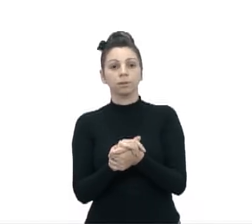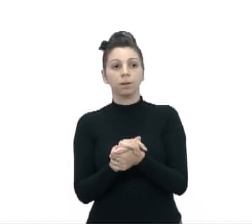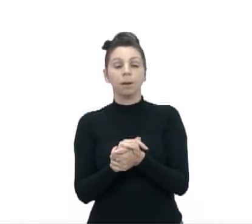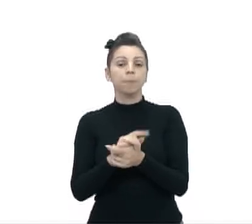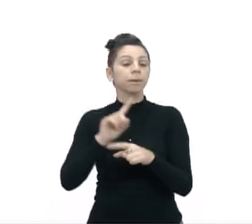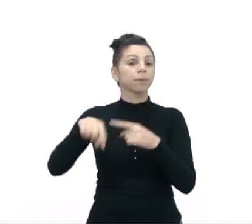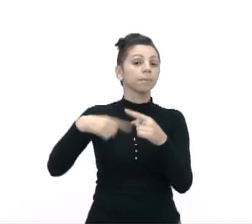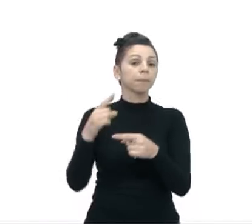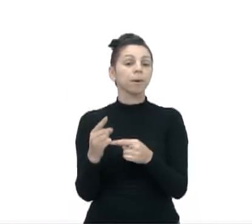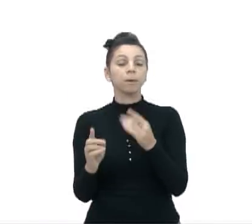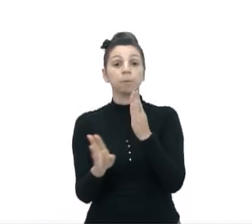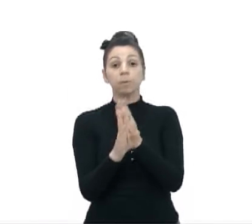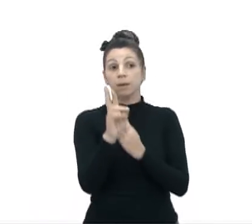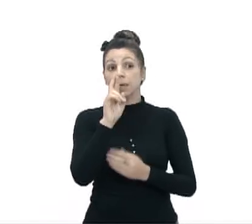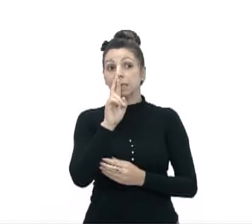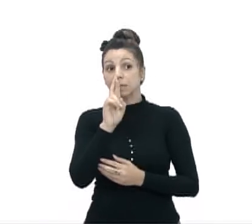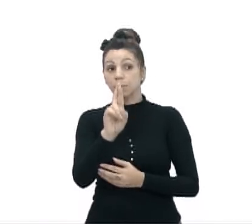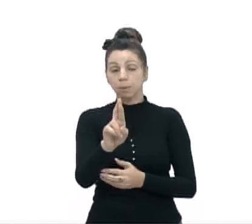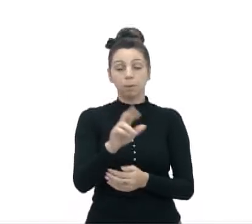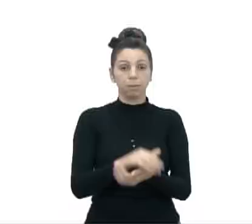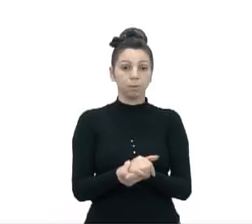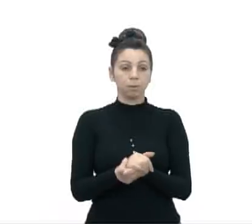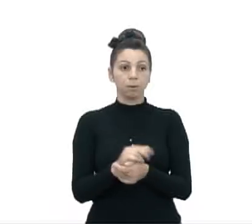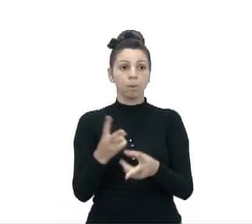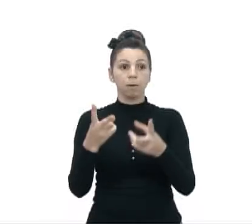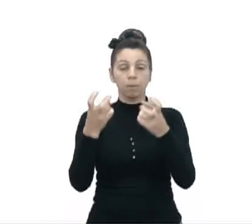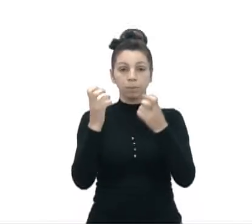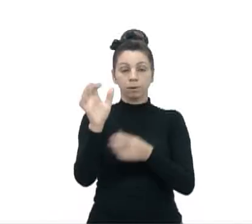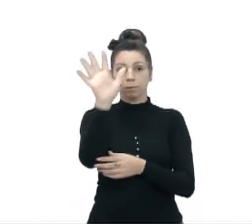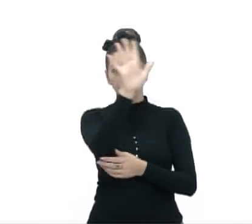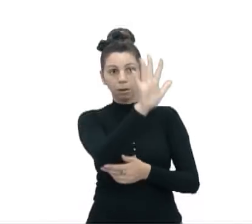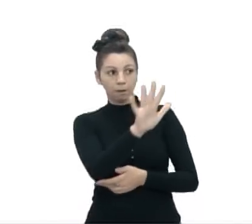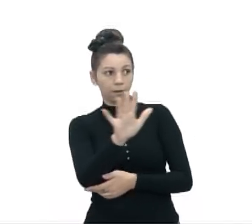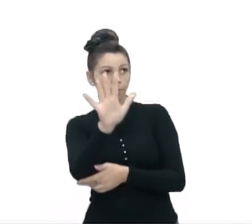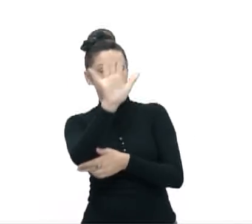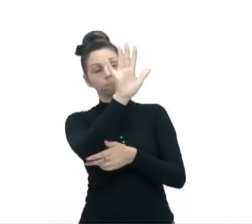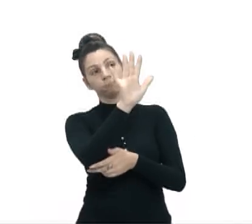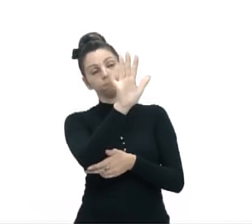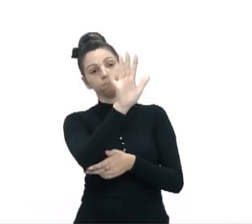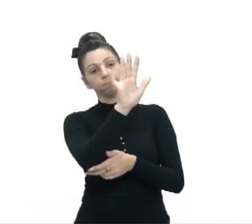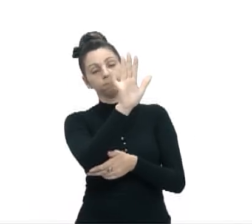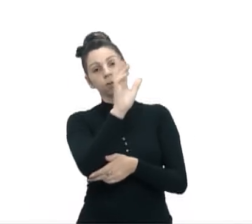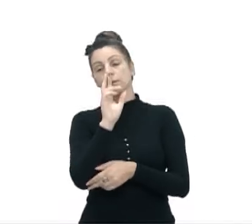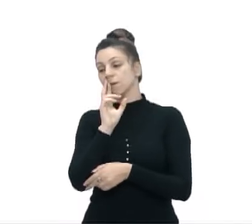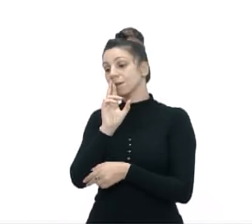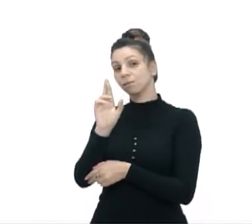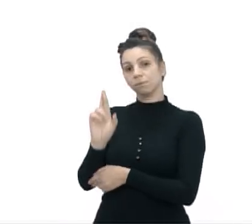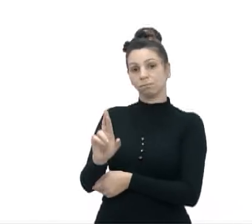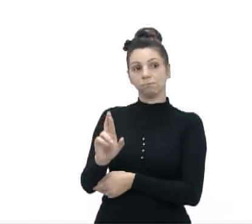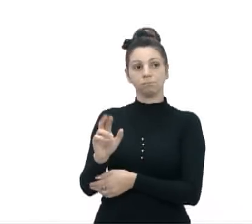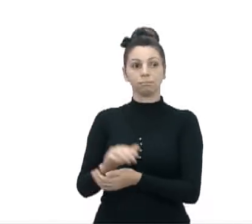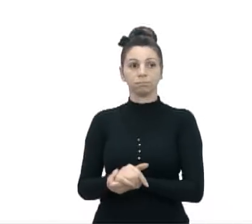me responder. Responder o quê? Observando a figura, né? Observe a figura e responda.